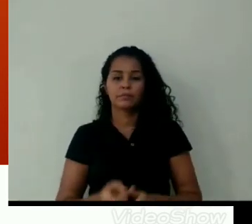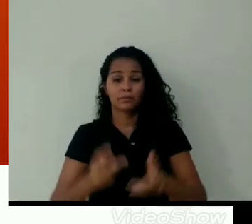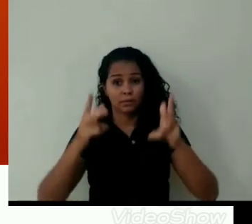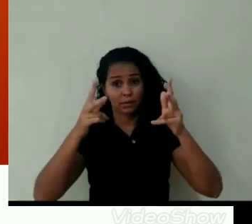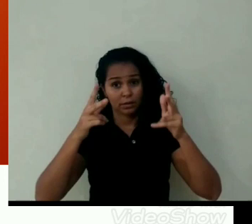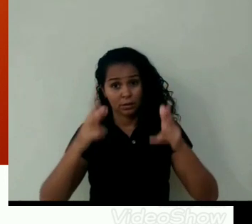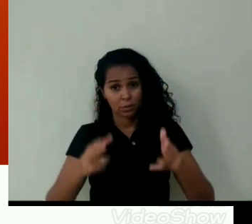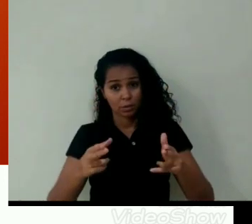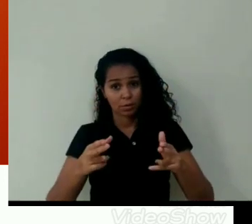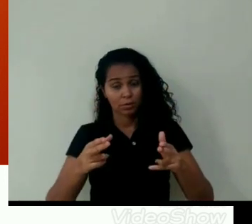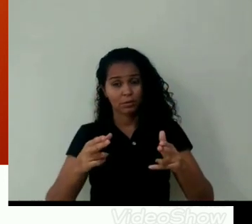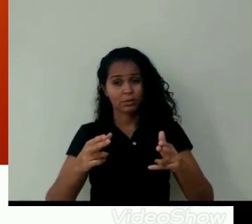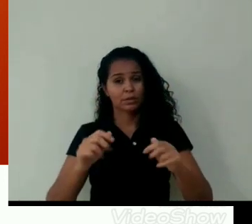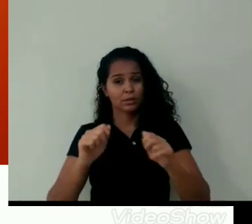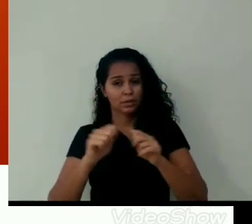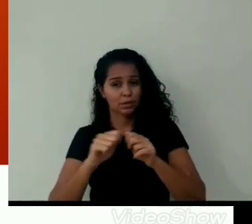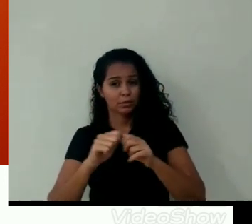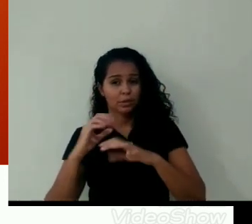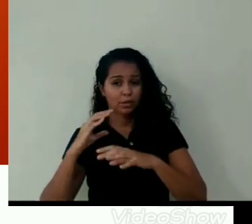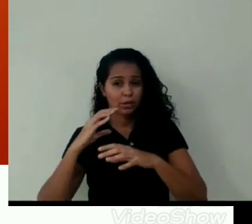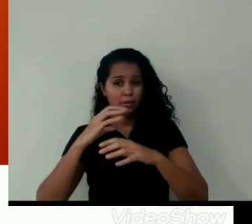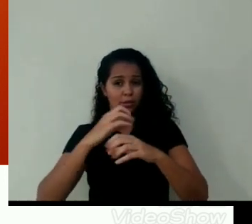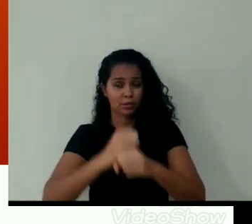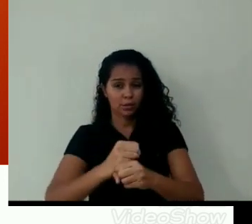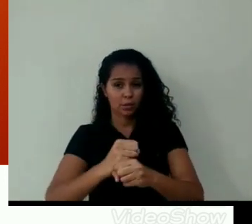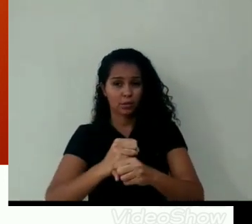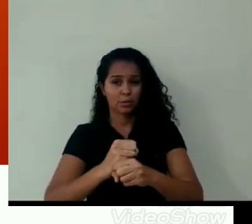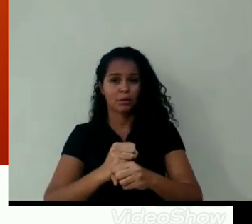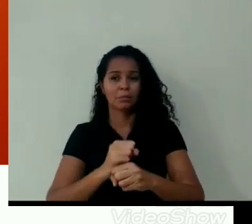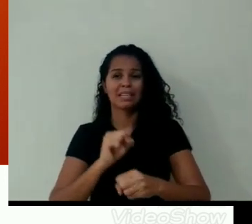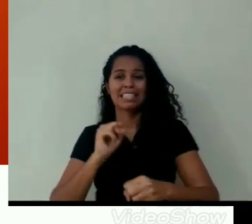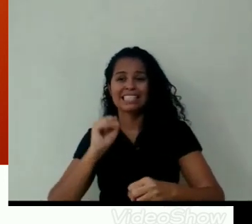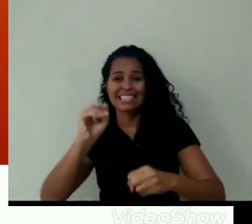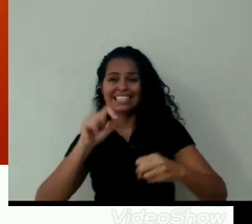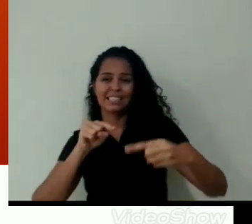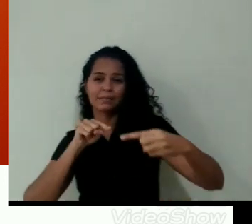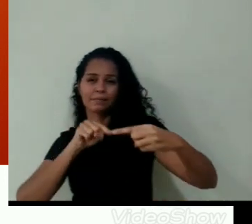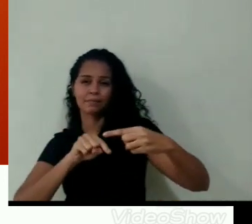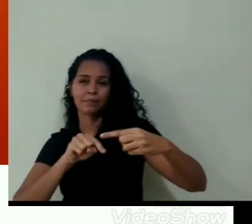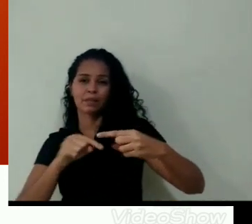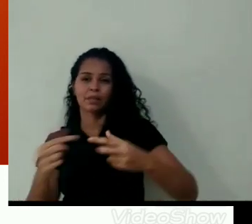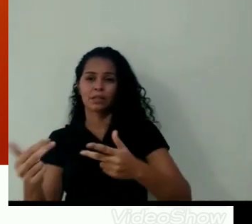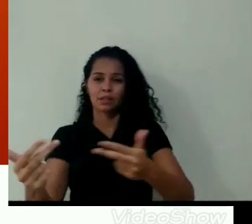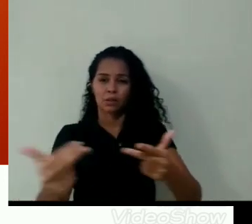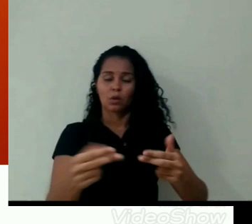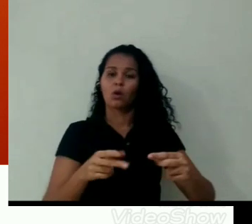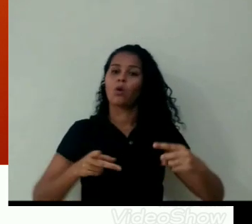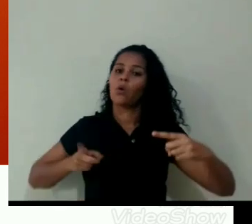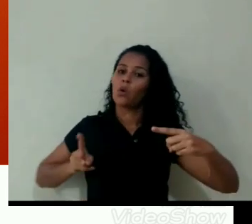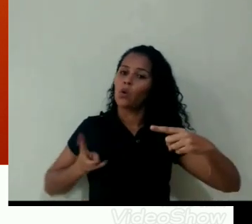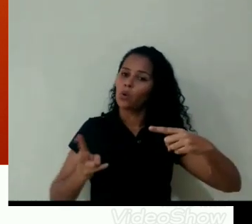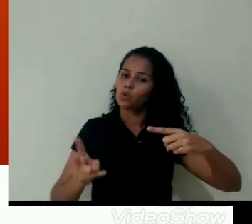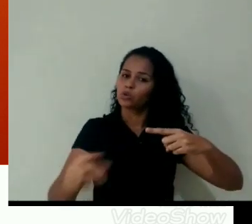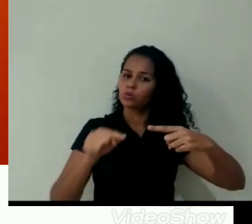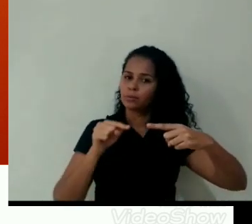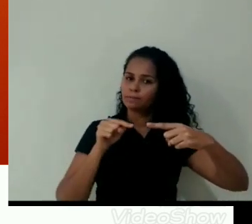basta preservar o denominador e fazer a operação de subtração com os numeradores. 3 menos 2, 1.